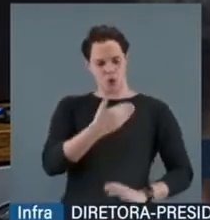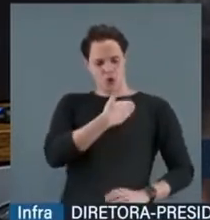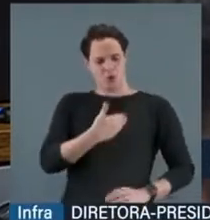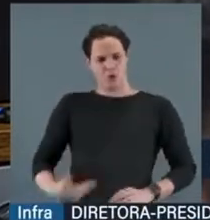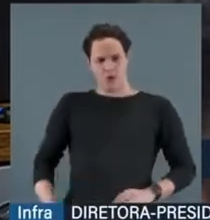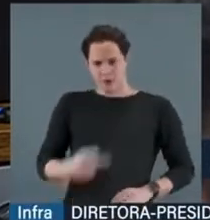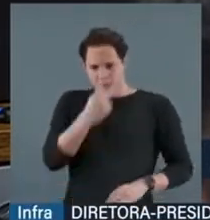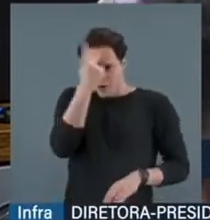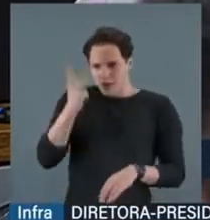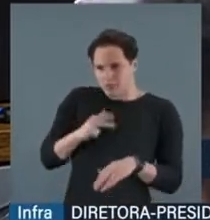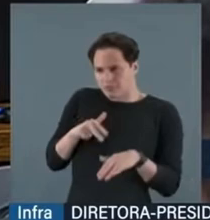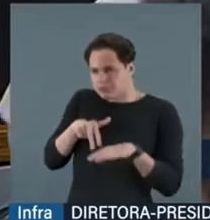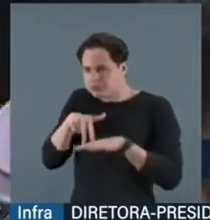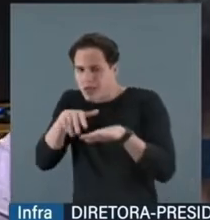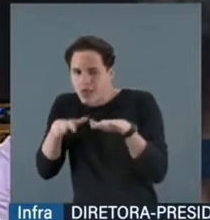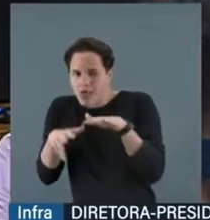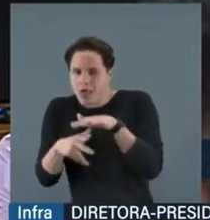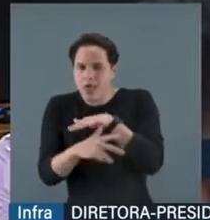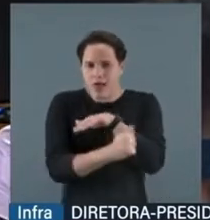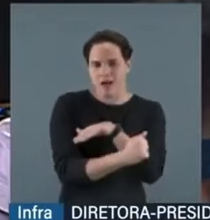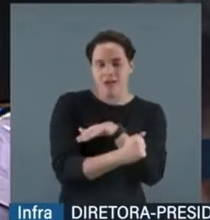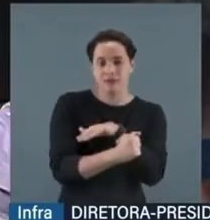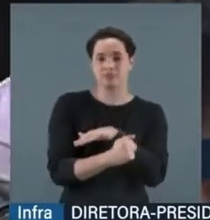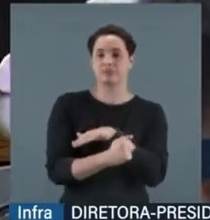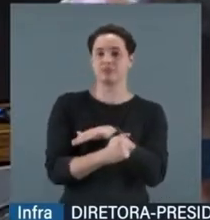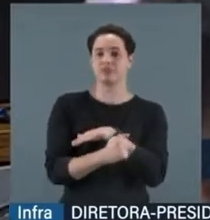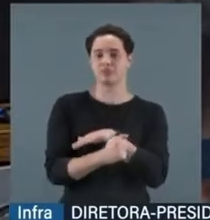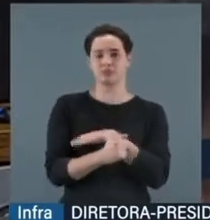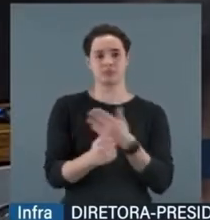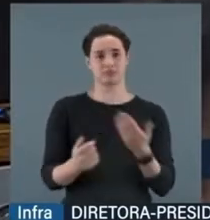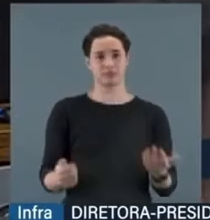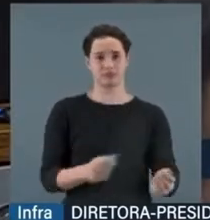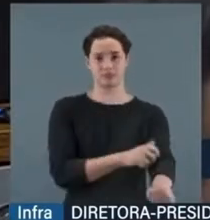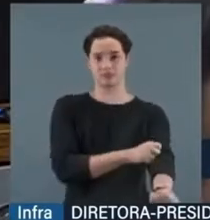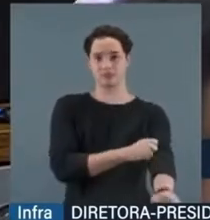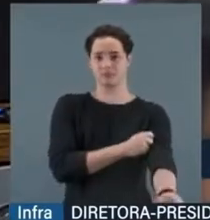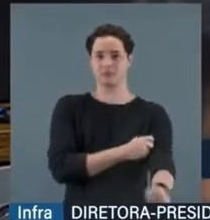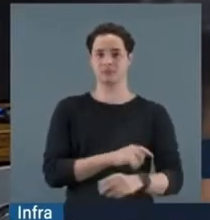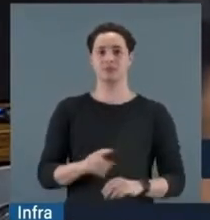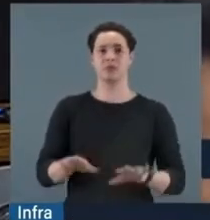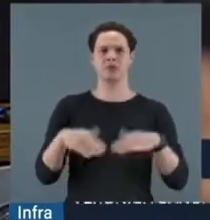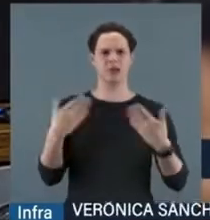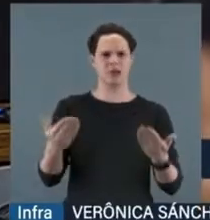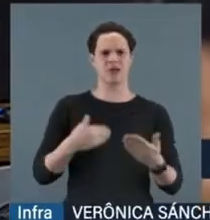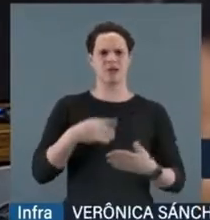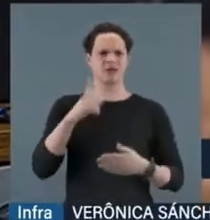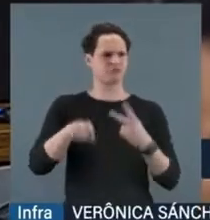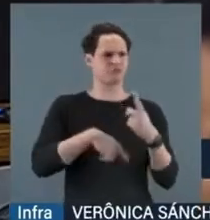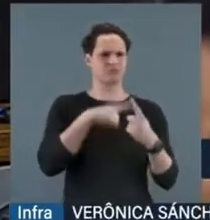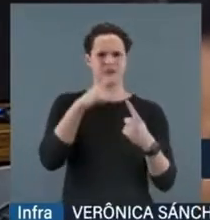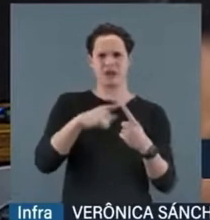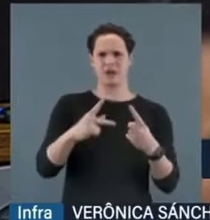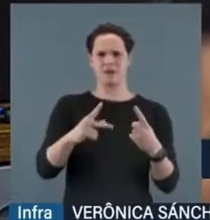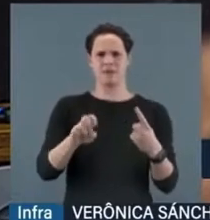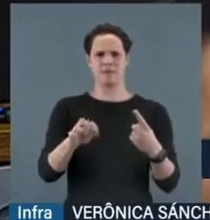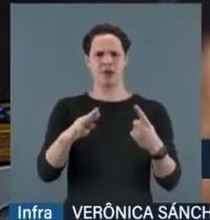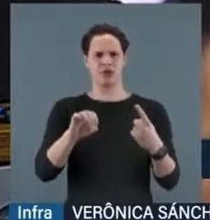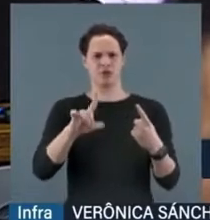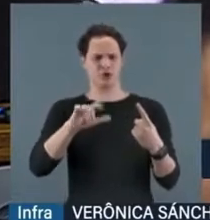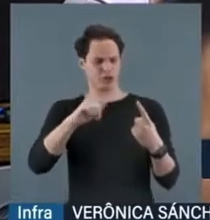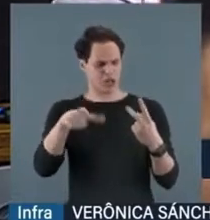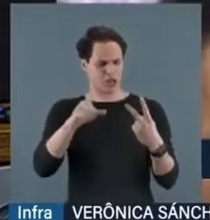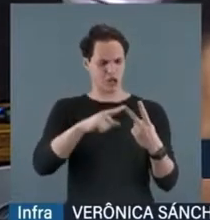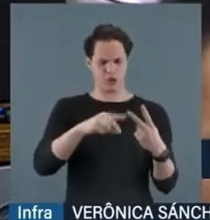Dito pelo Ministro Gilmar Mendes petrolão mensalão assassinato de Celso